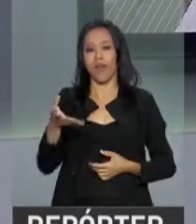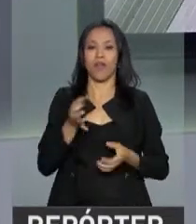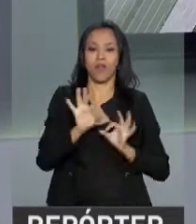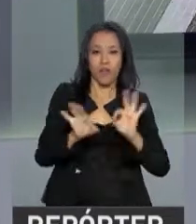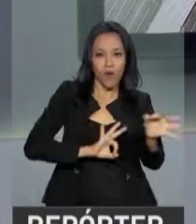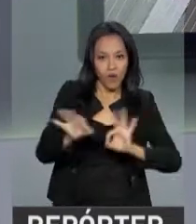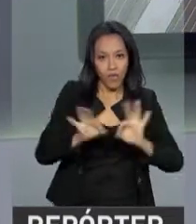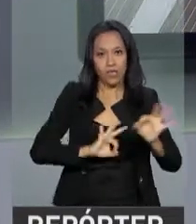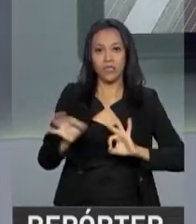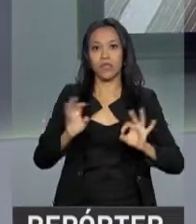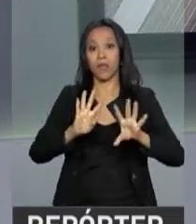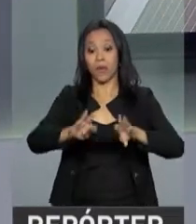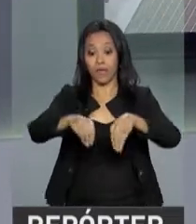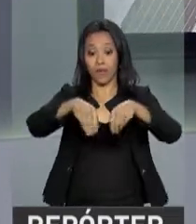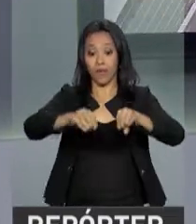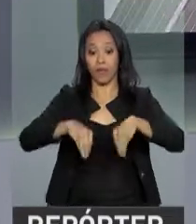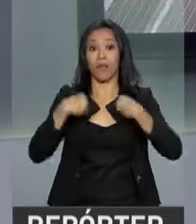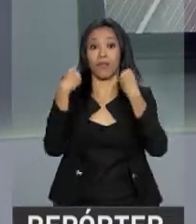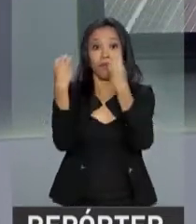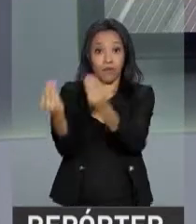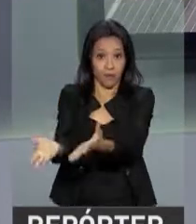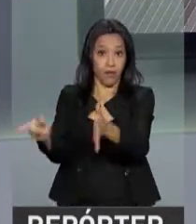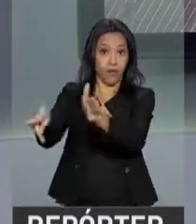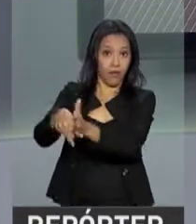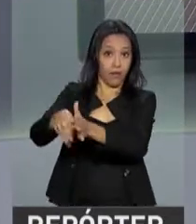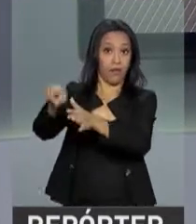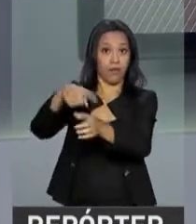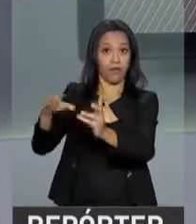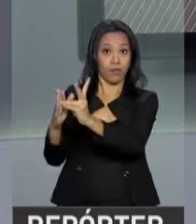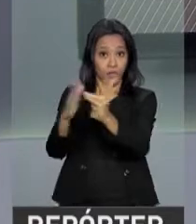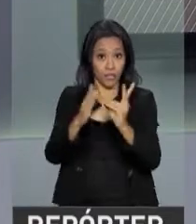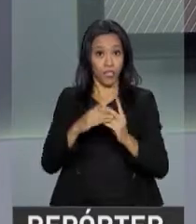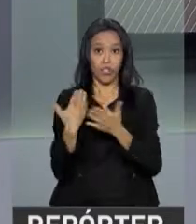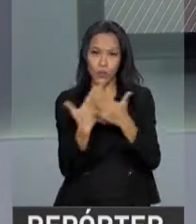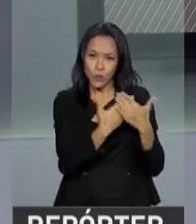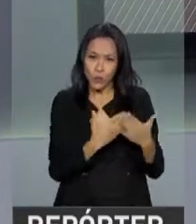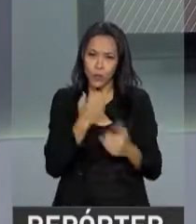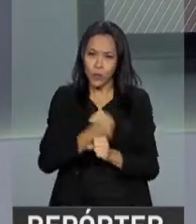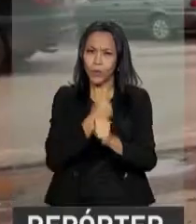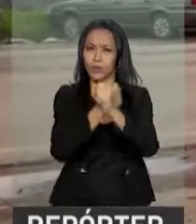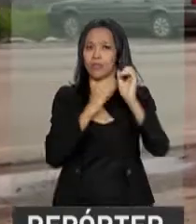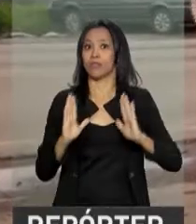estuda a construção de 200 habitações do programa Minha Casa Minha Vida.